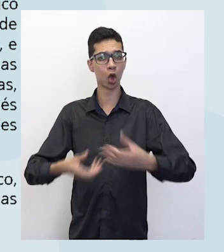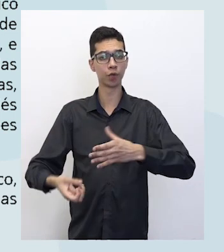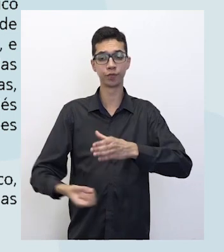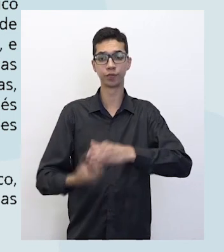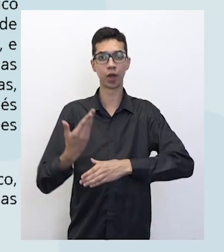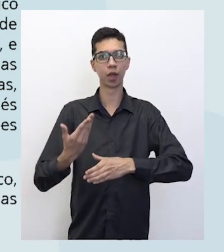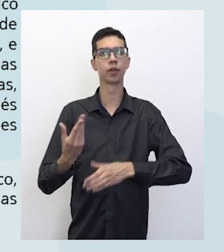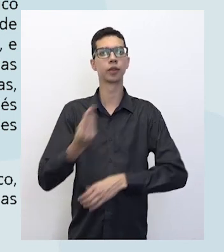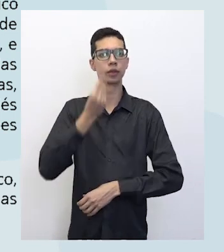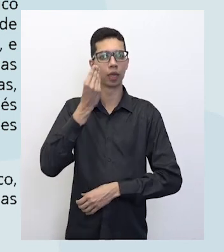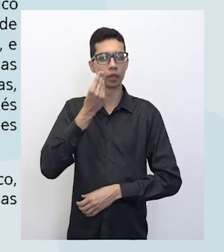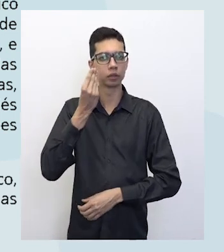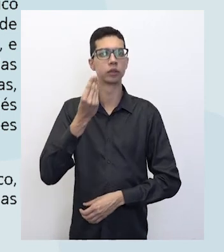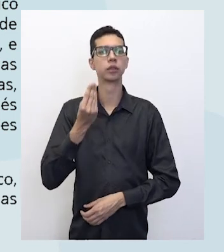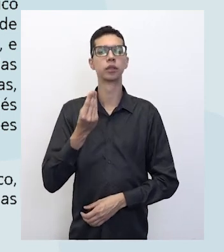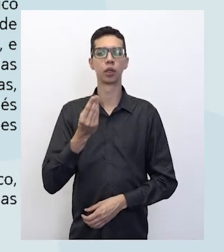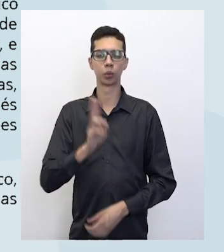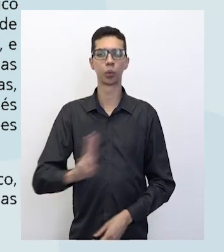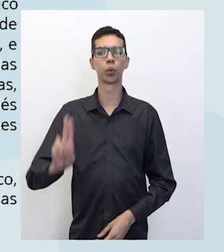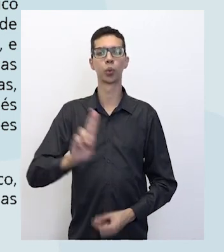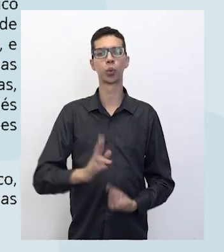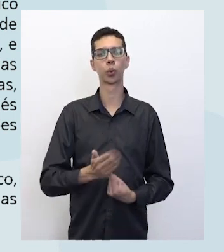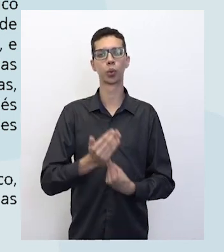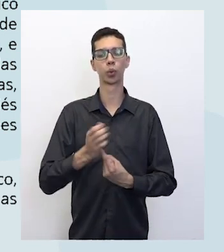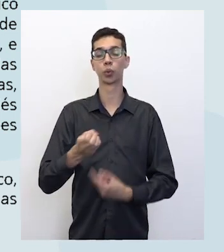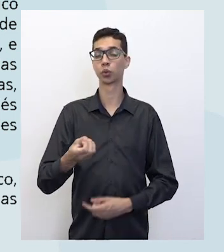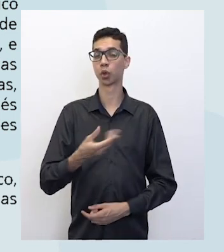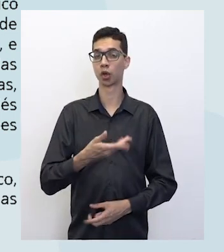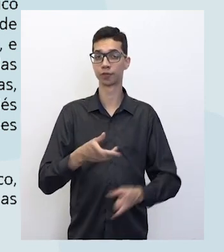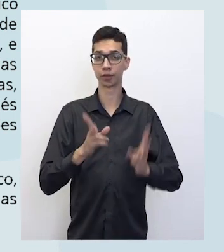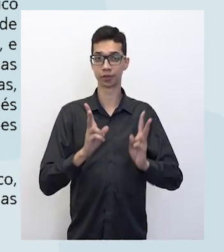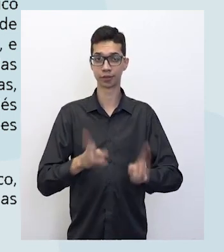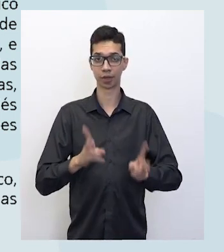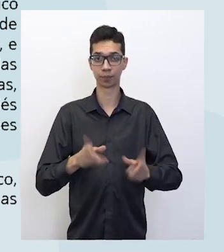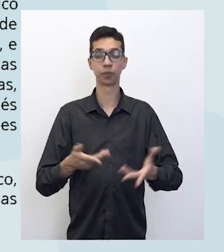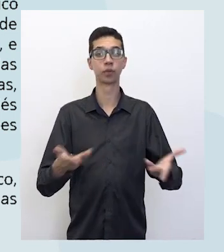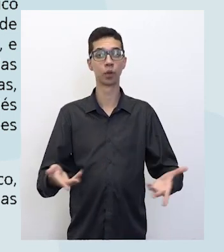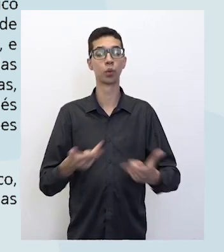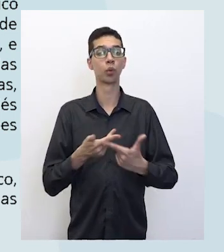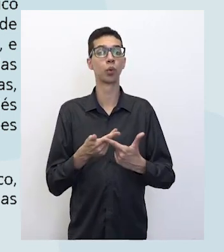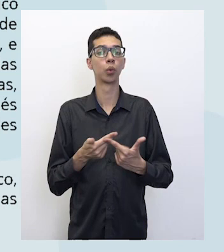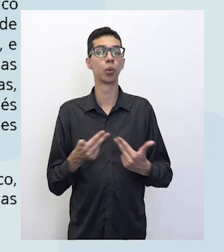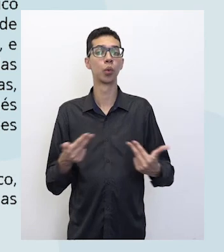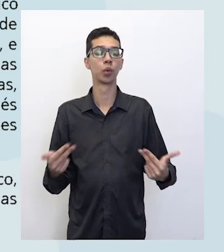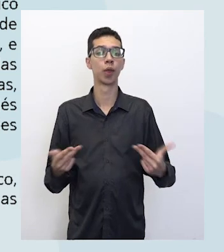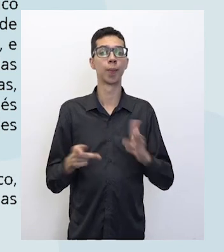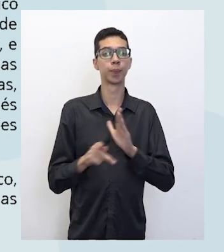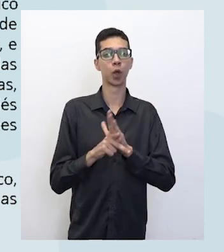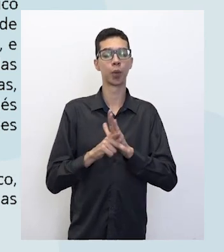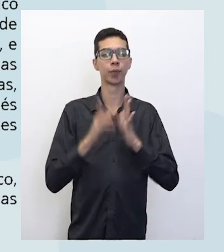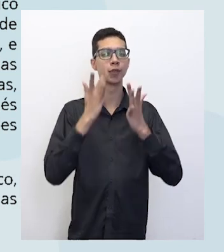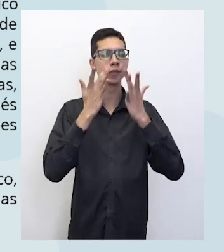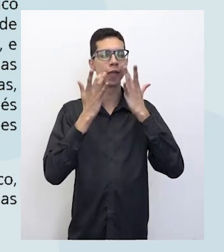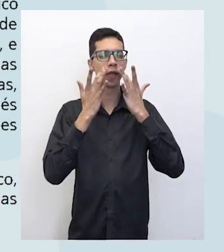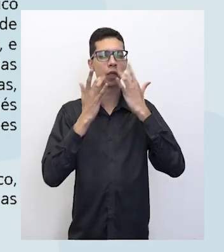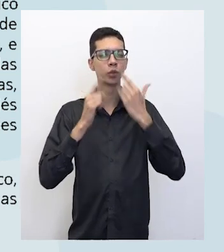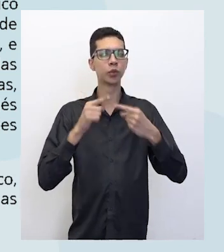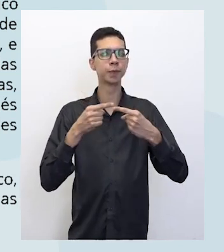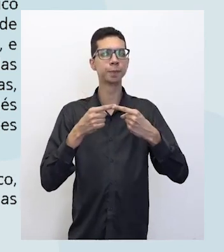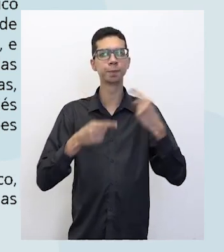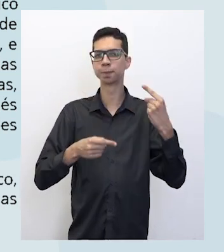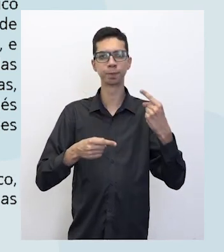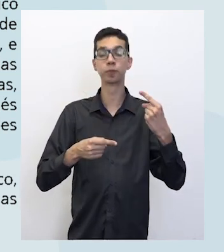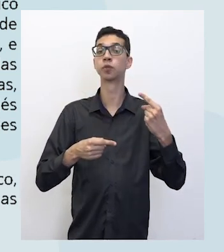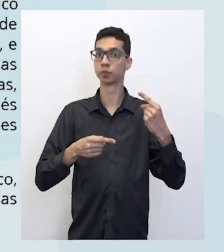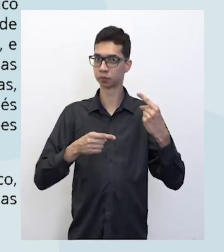de tecnologias novas, né? Então, tudo aquilo que não fazia parte do contexto teatral até então, passa a